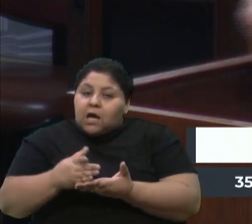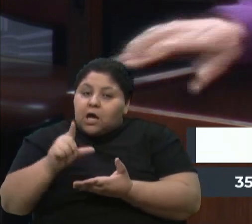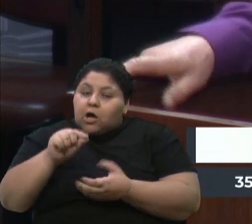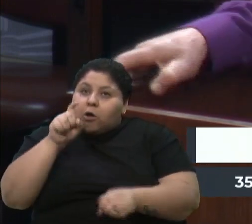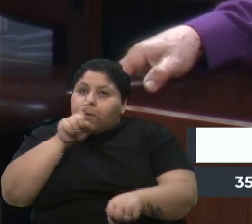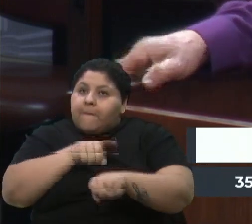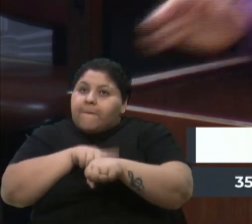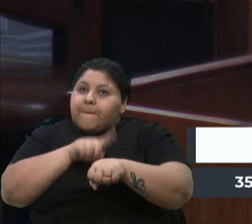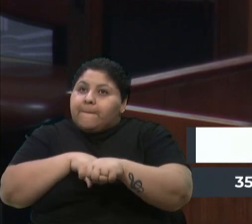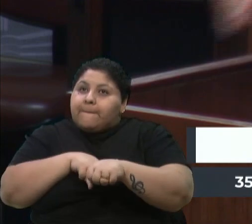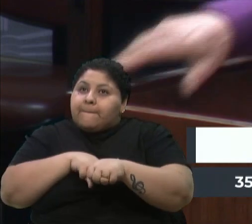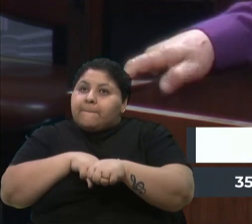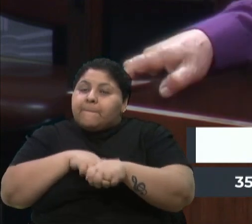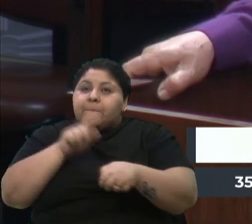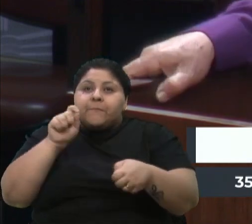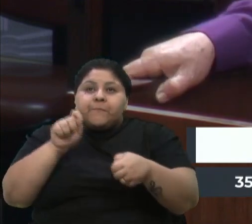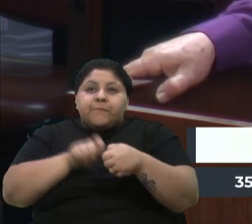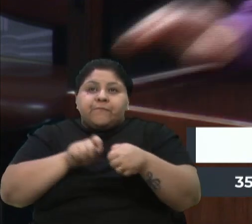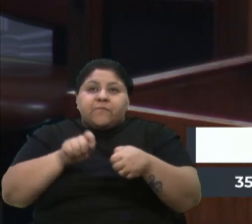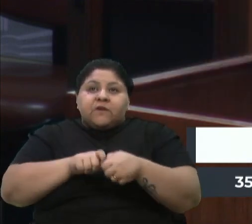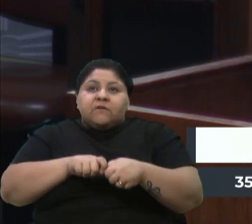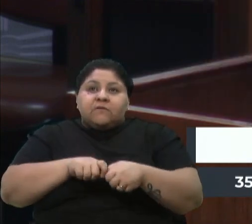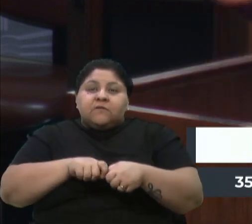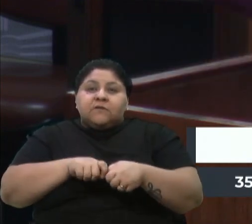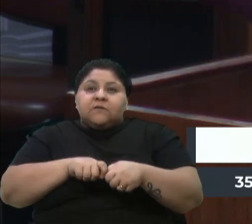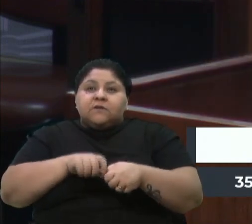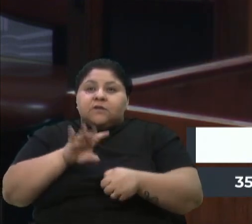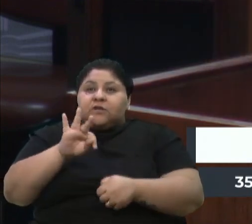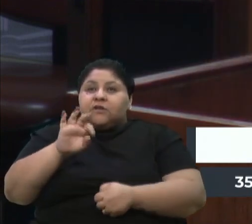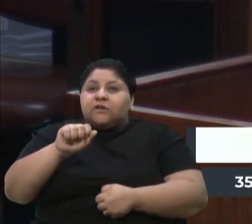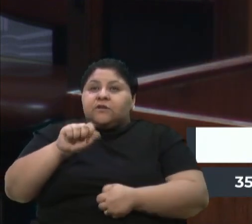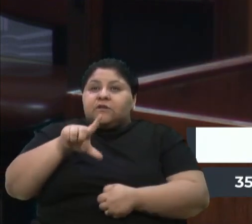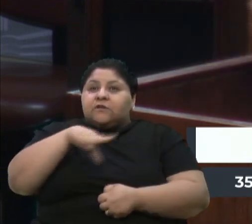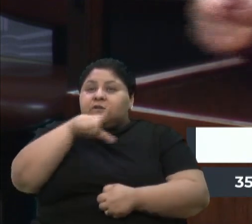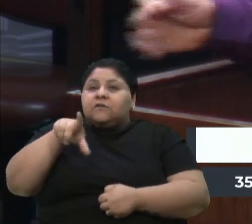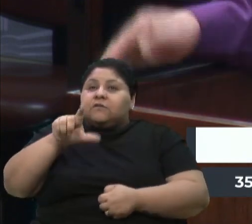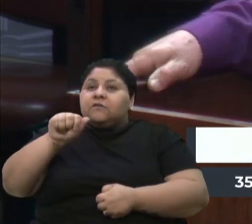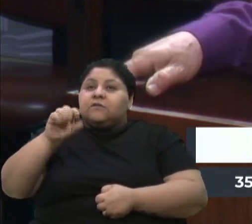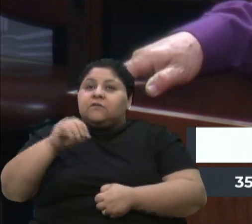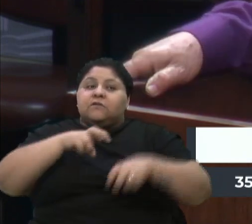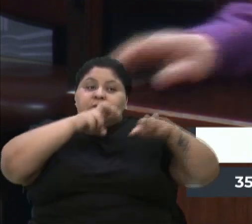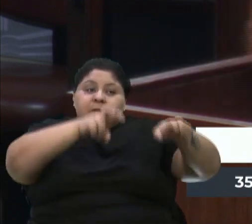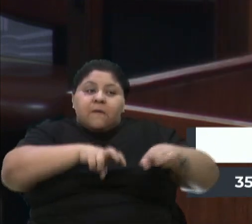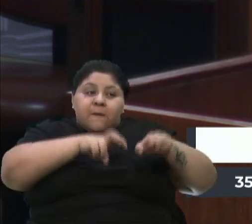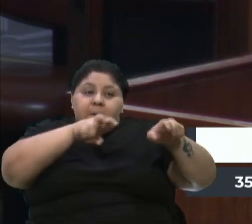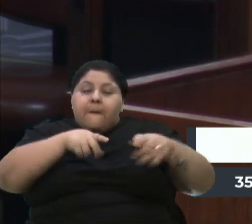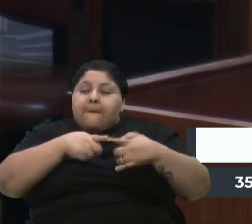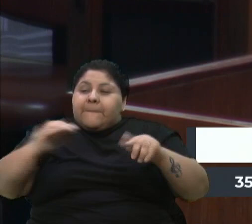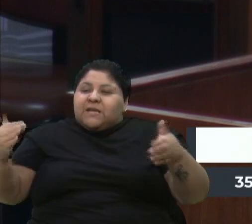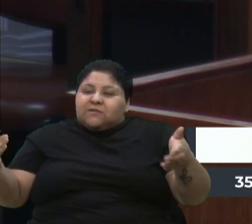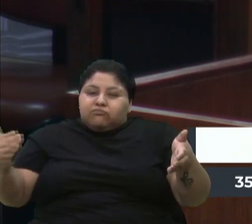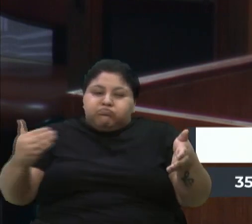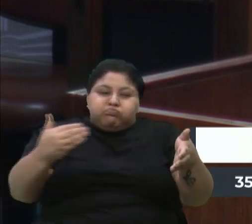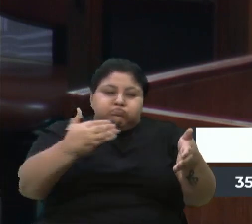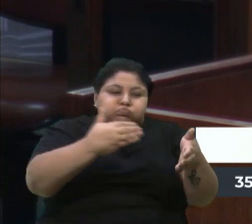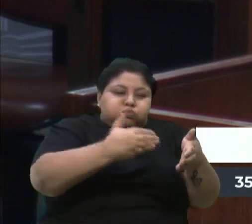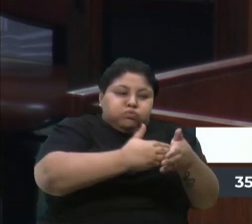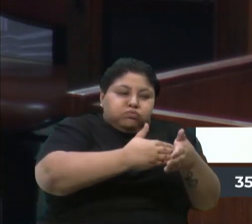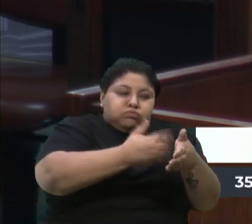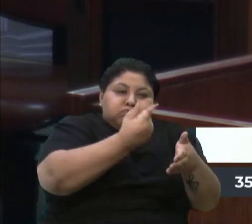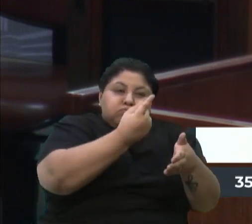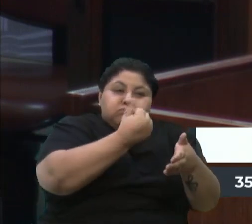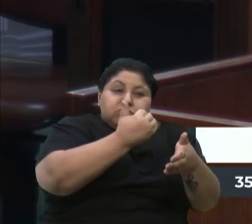fizeram o seu talão de agricultor, vereador Juliano, e não atingiram ainda, estão começando uma vida, possa ser levado